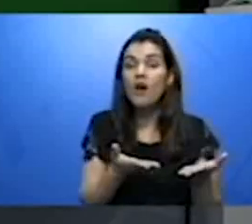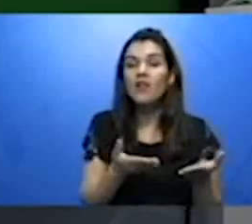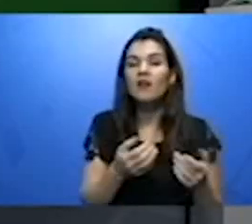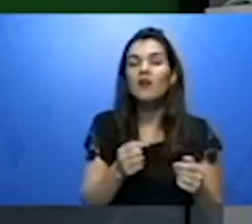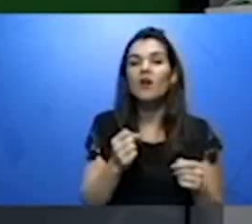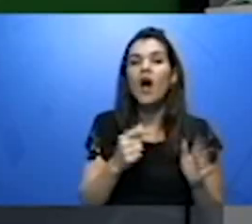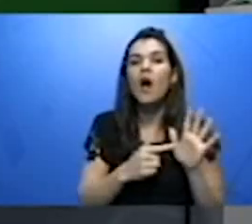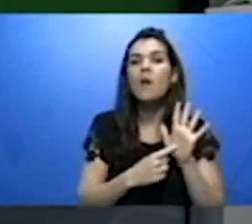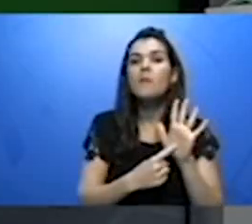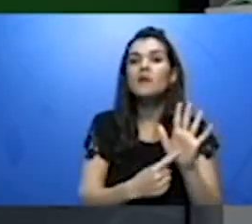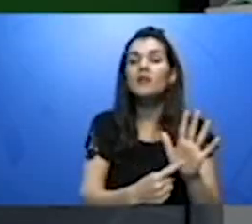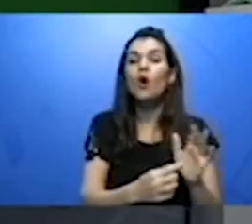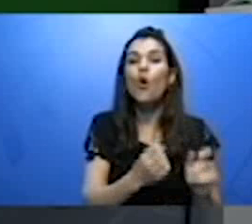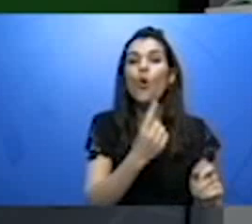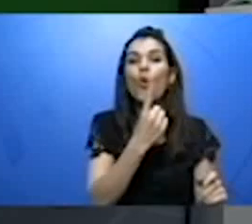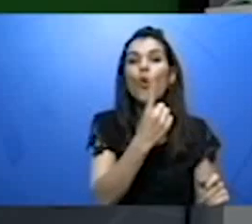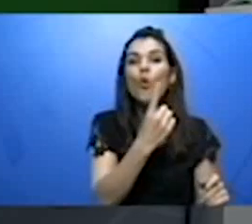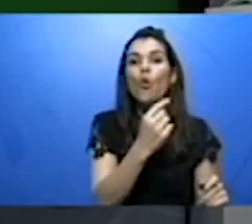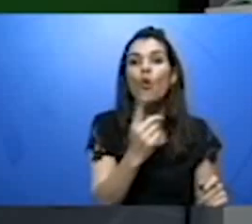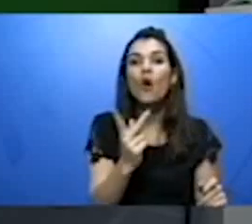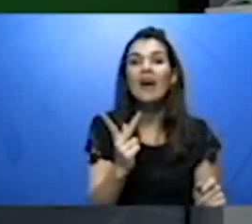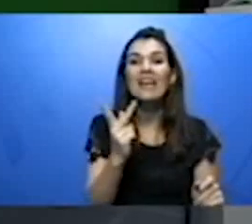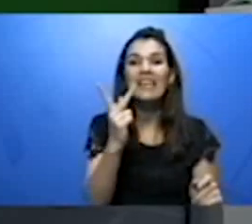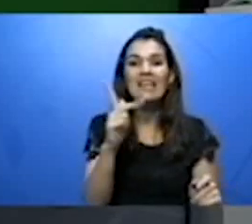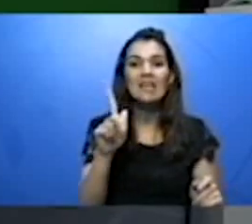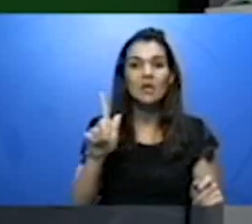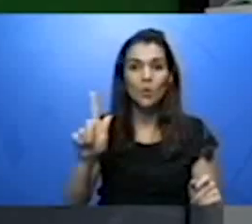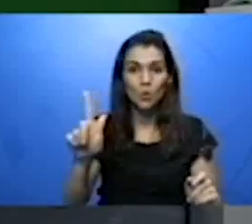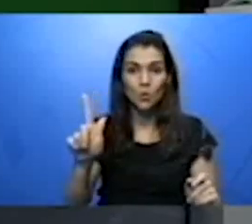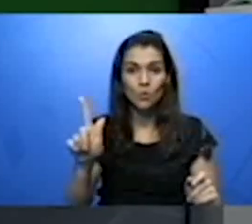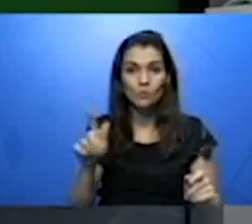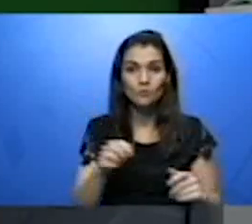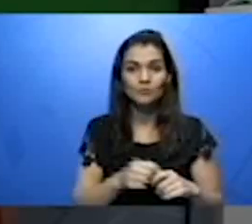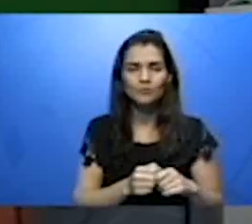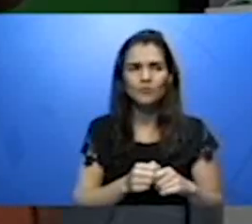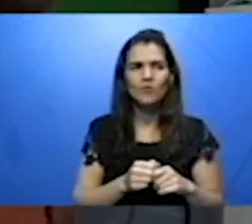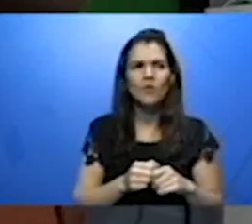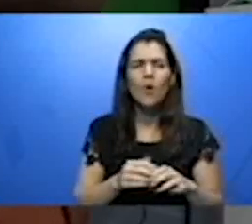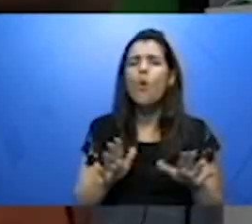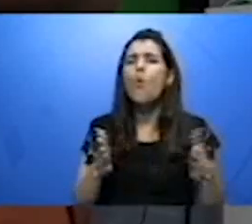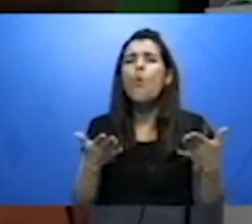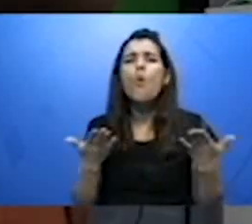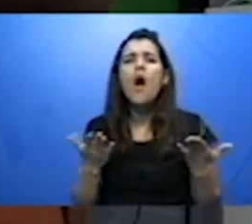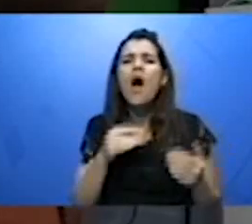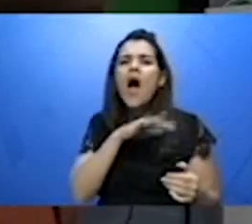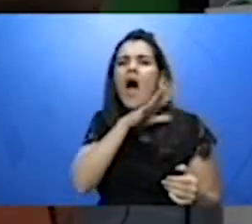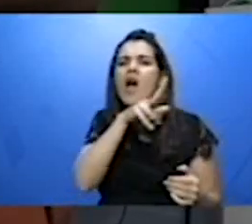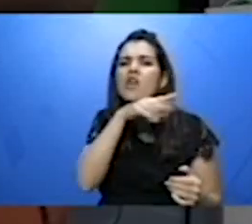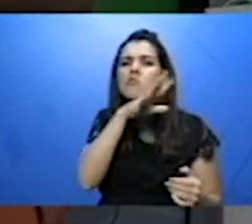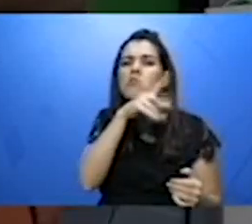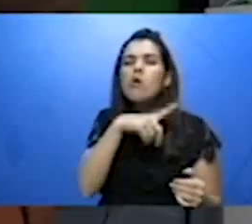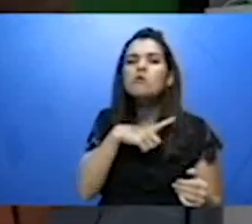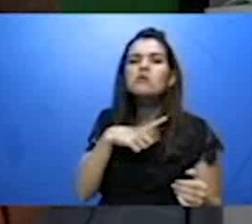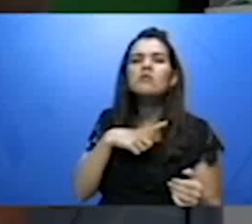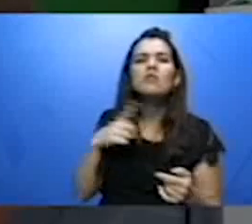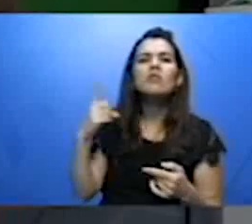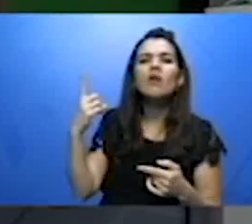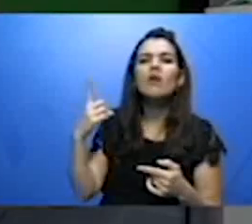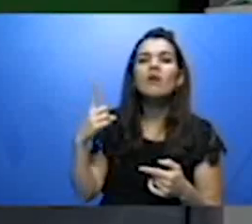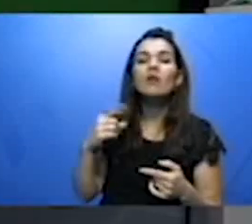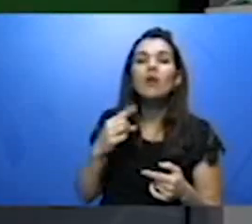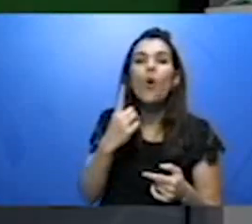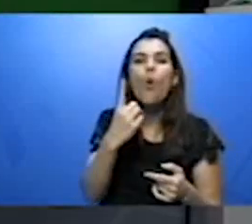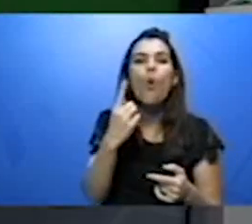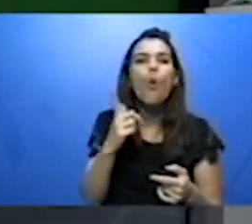vai representar um quilograma ou 1kg qual animal nós teríamos que pode pesar 1